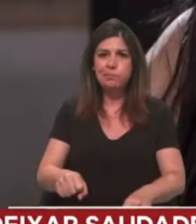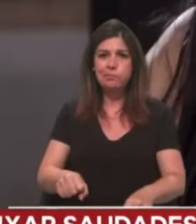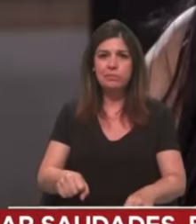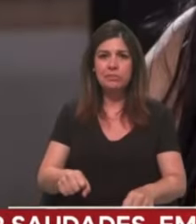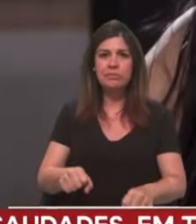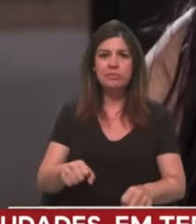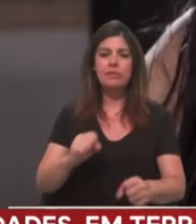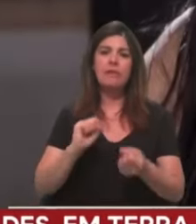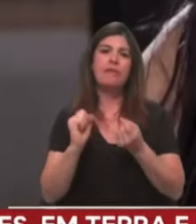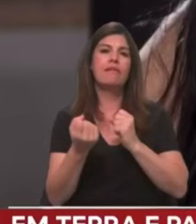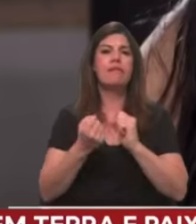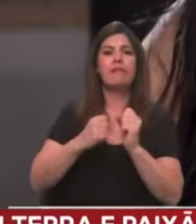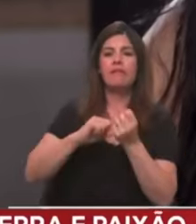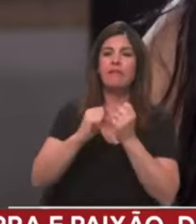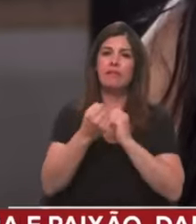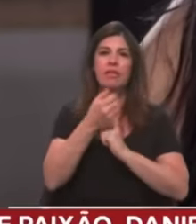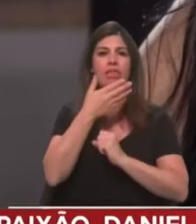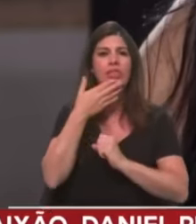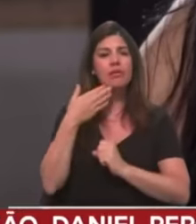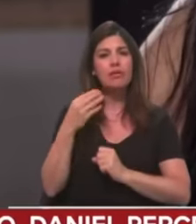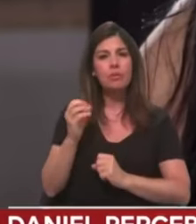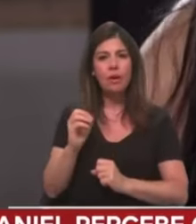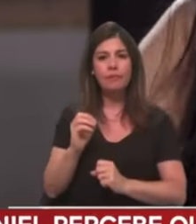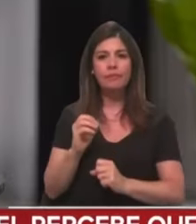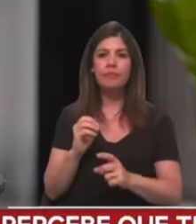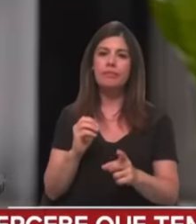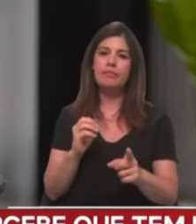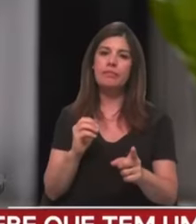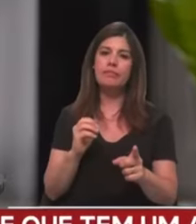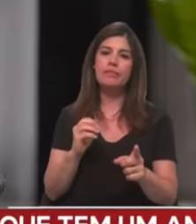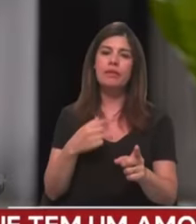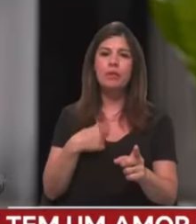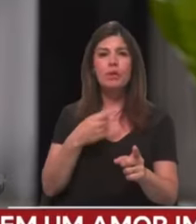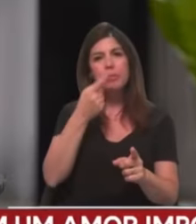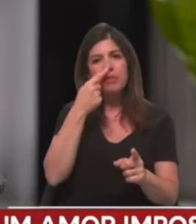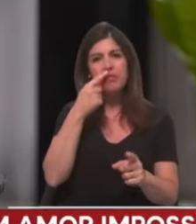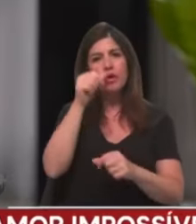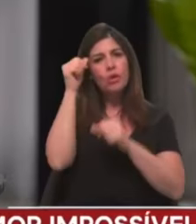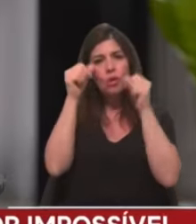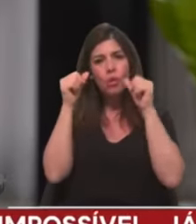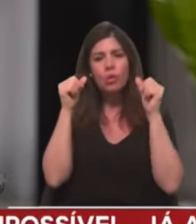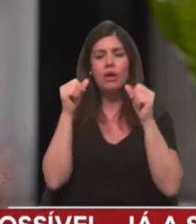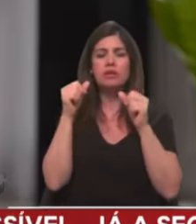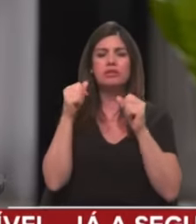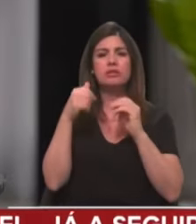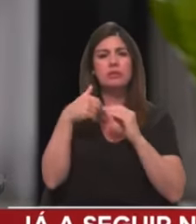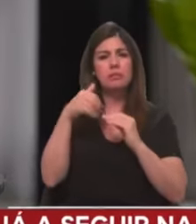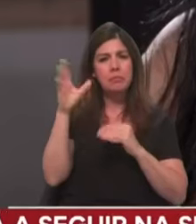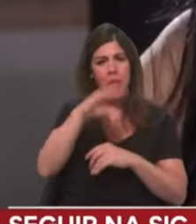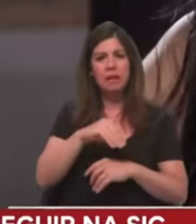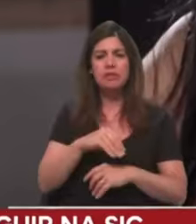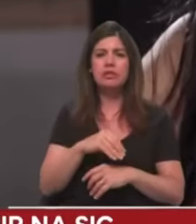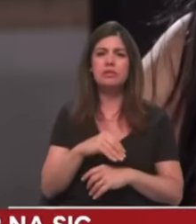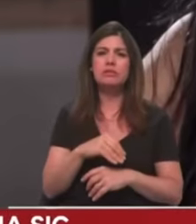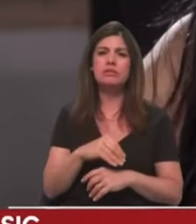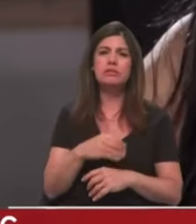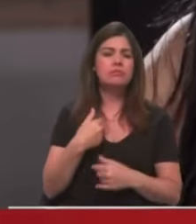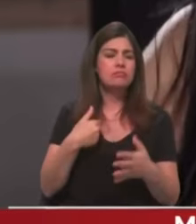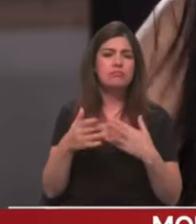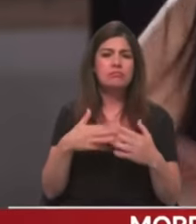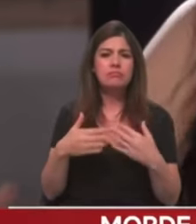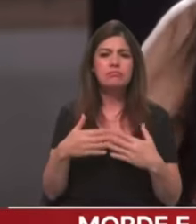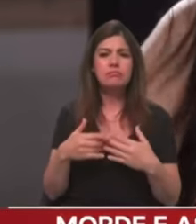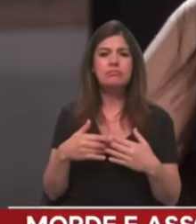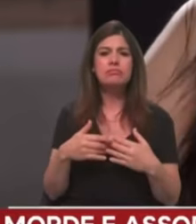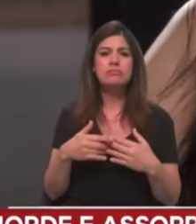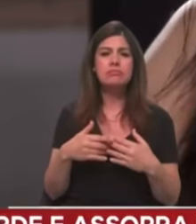dificuldade articular. Mas, gorda, queres que te diga uma coisa? Pá, preferia ter mais rugas. E ter, sabes que eu não tenho. Sabes